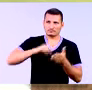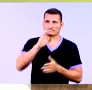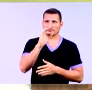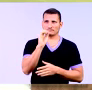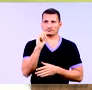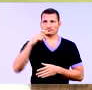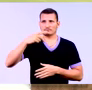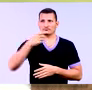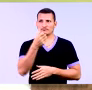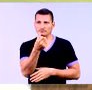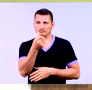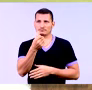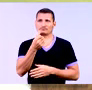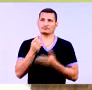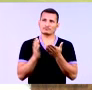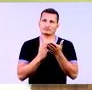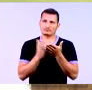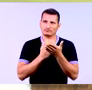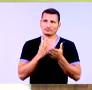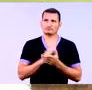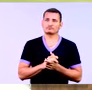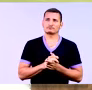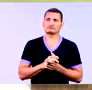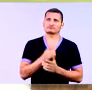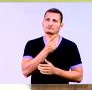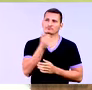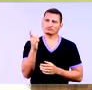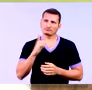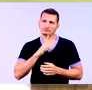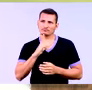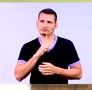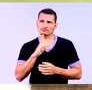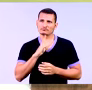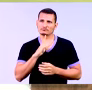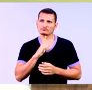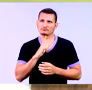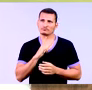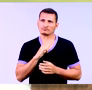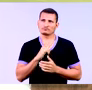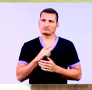do material. Não sei se vocês receberam o material aí em cada um dos